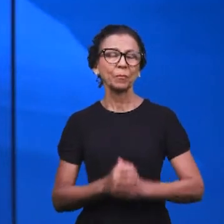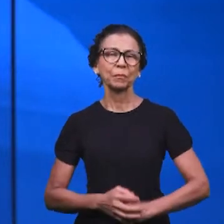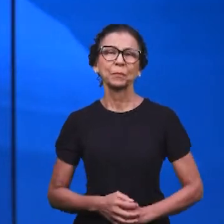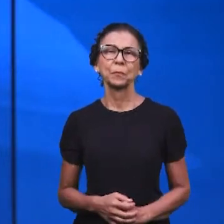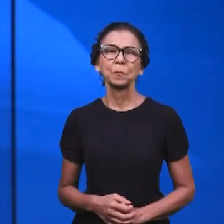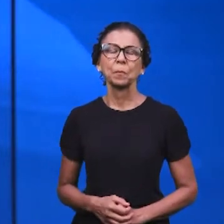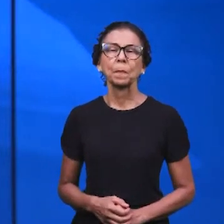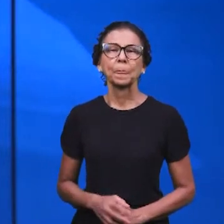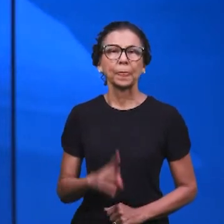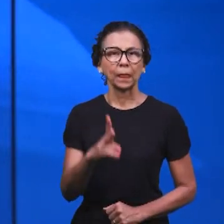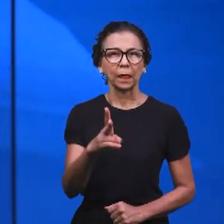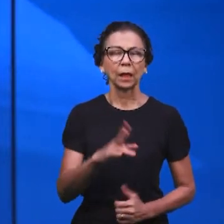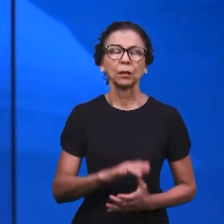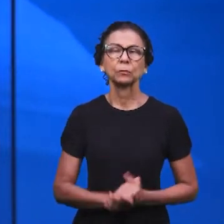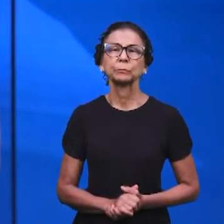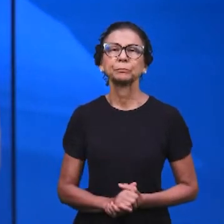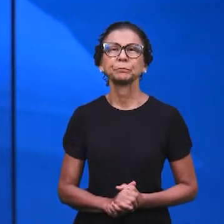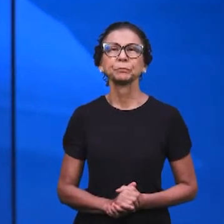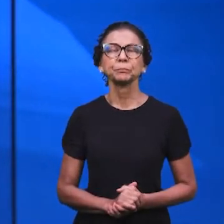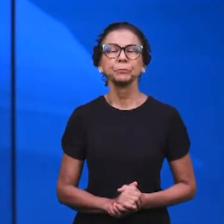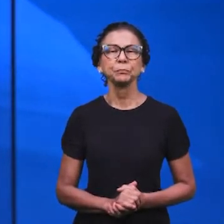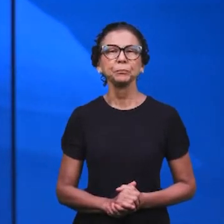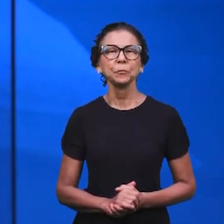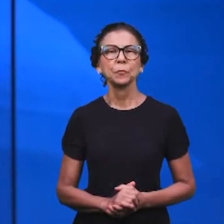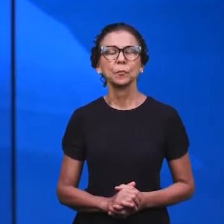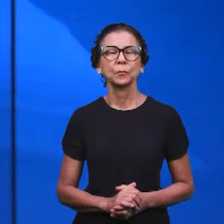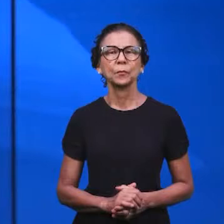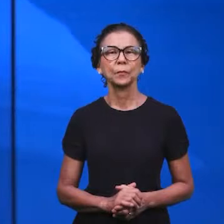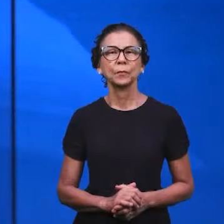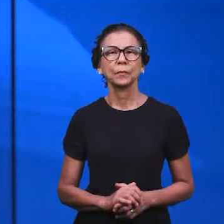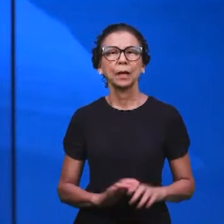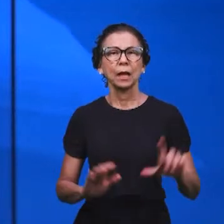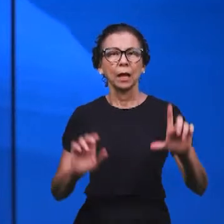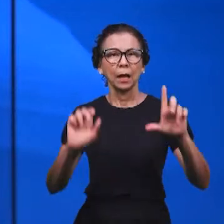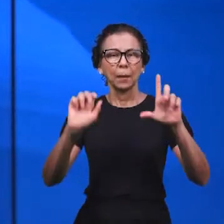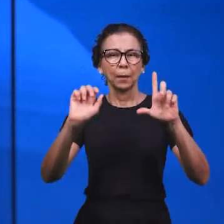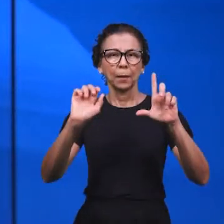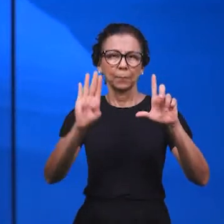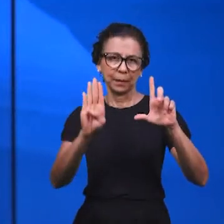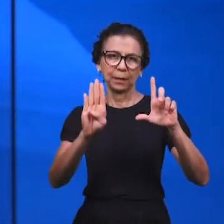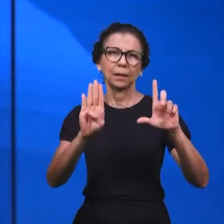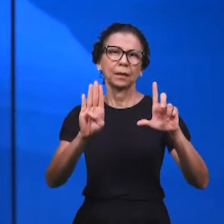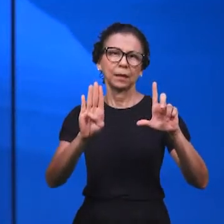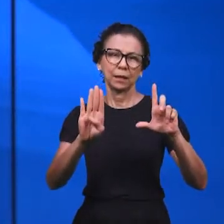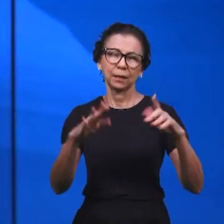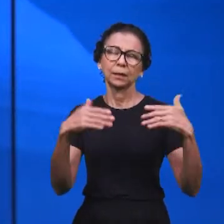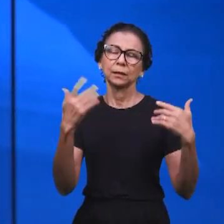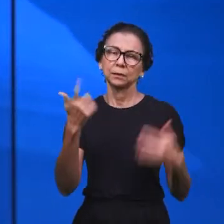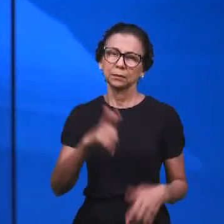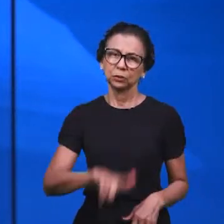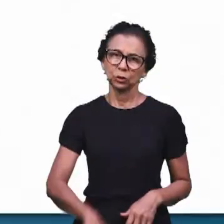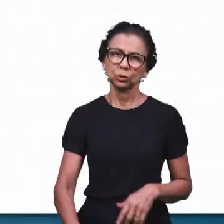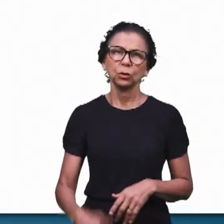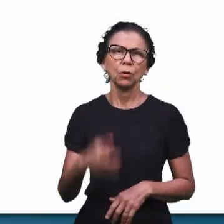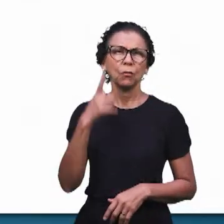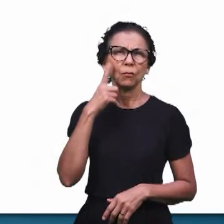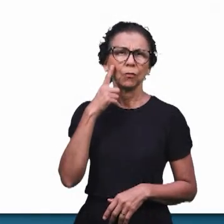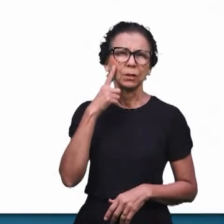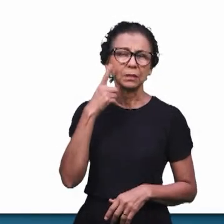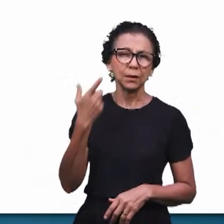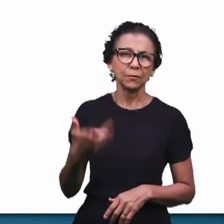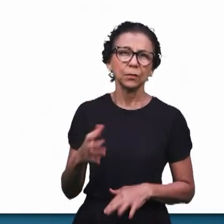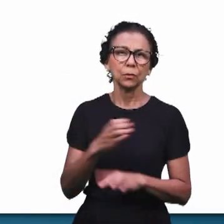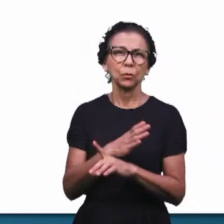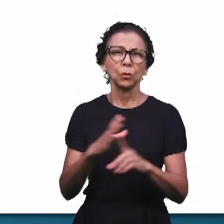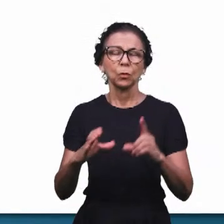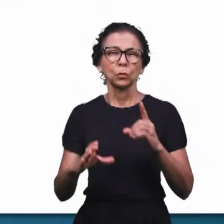ainda na primeira pergunta, nós vamos para a letra B. E a primeira pergunta é a mesma, ou seja, de acordo com o que você assistiu no culto do dia